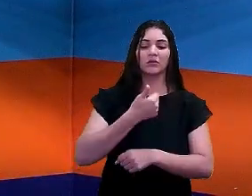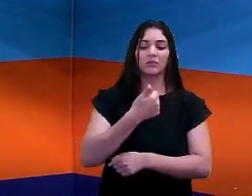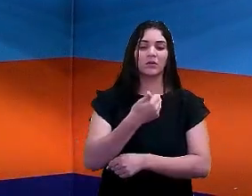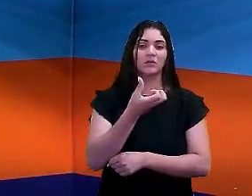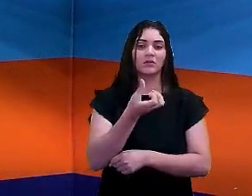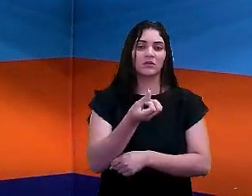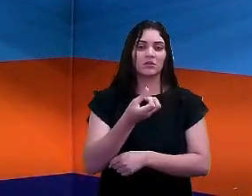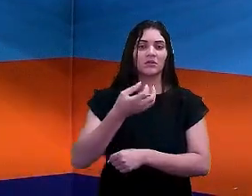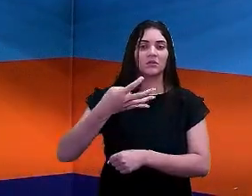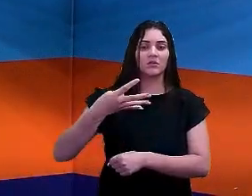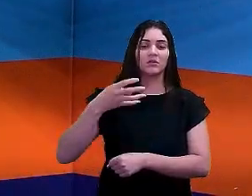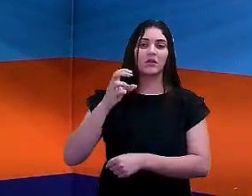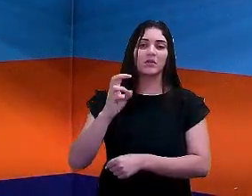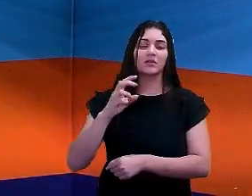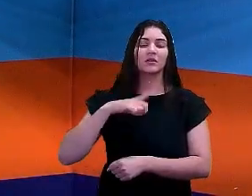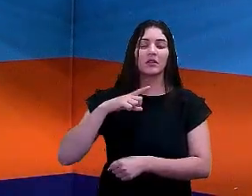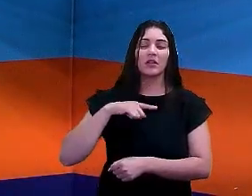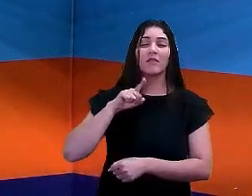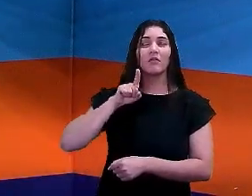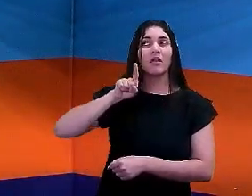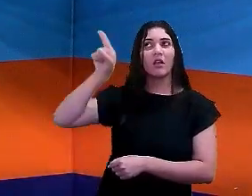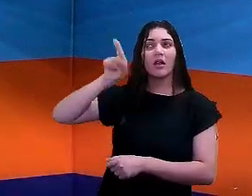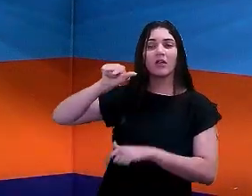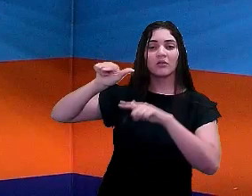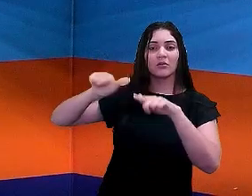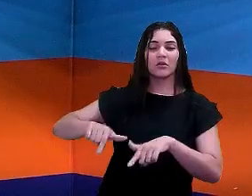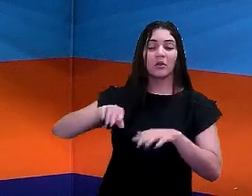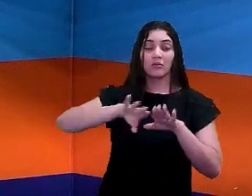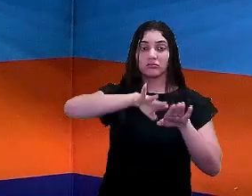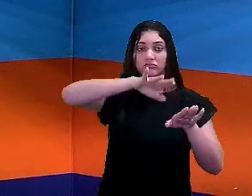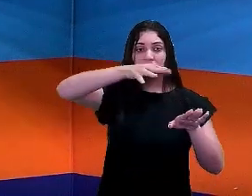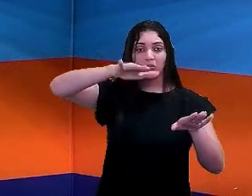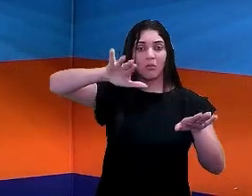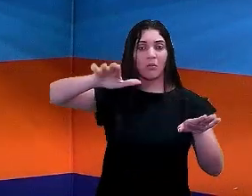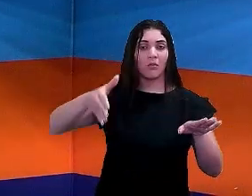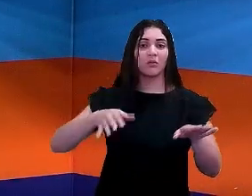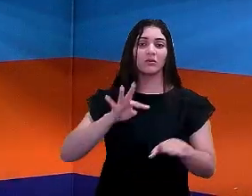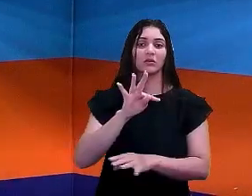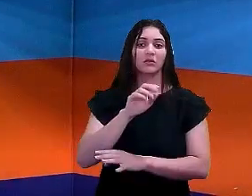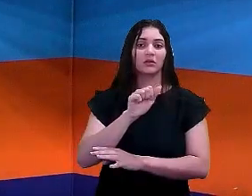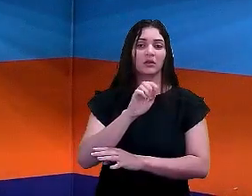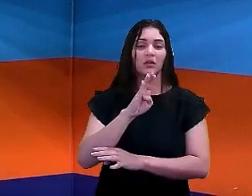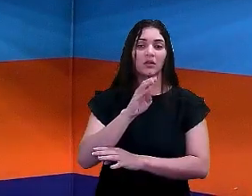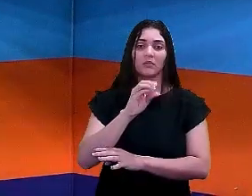1645, que ocorreu lá no Monte das Tabocas, onde tem essa foto aí. Espero que vocês